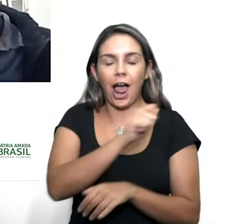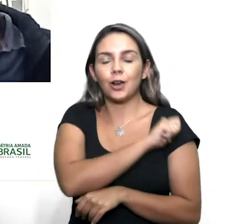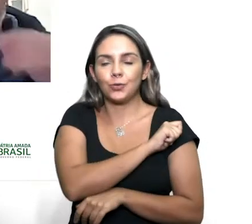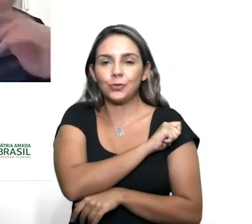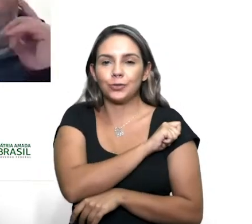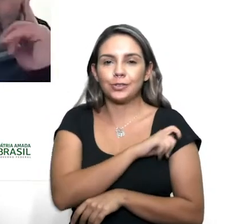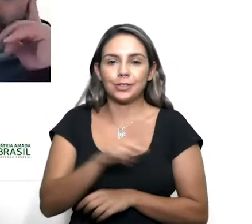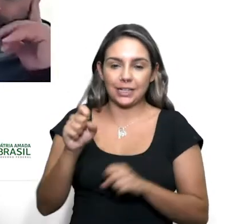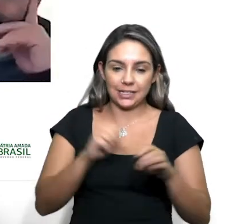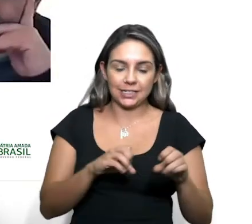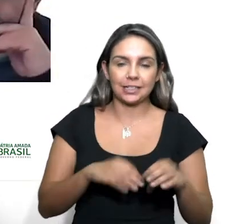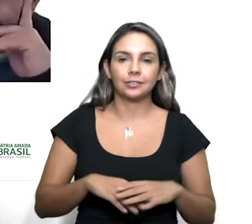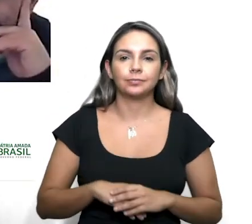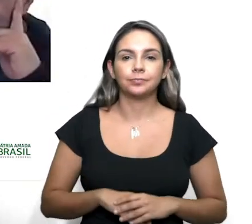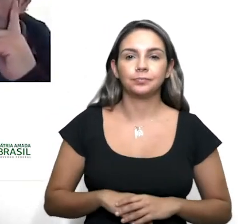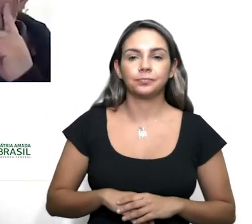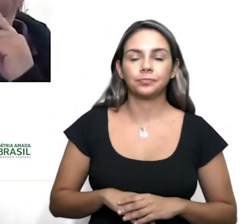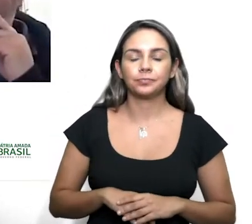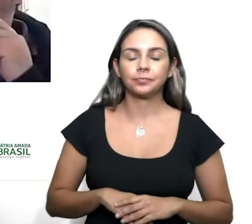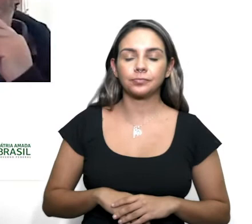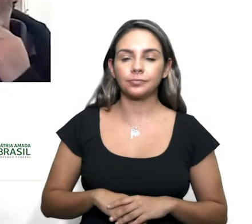alunos?